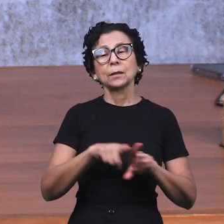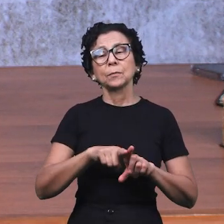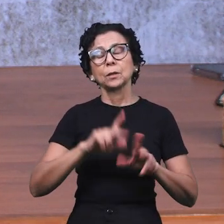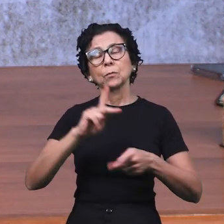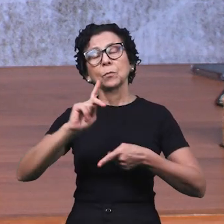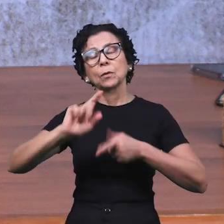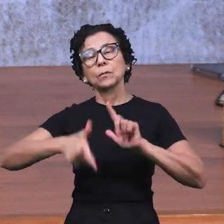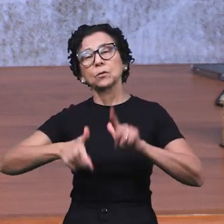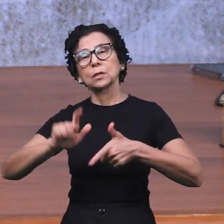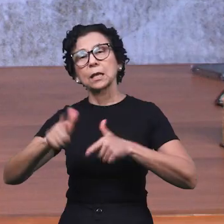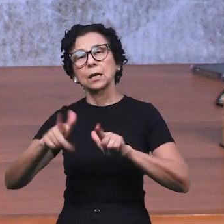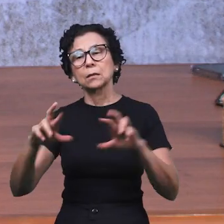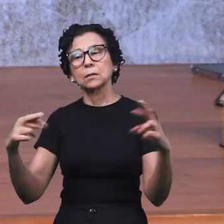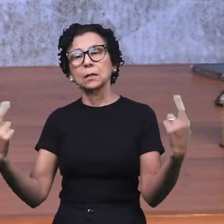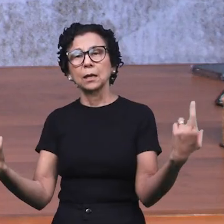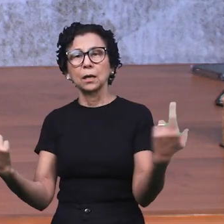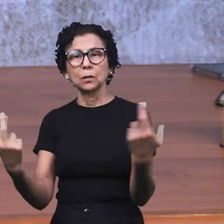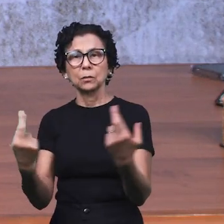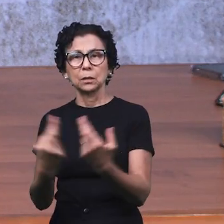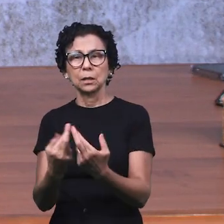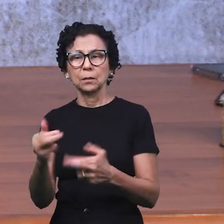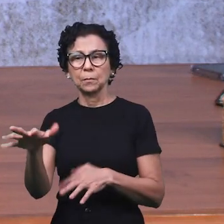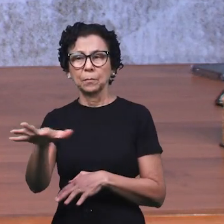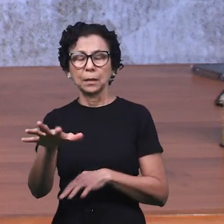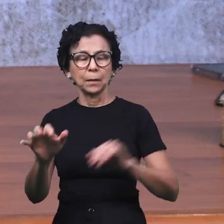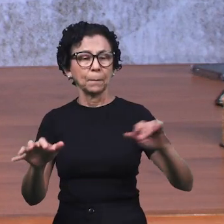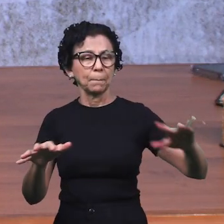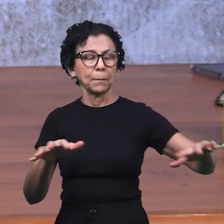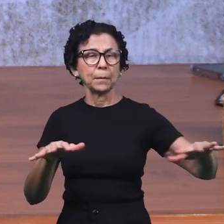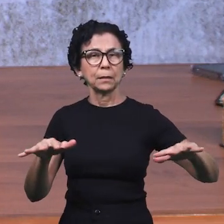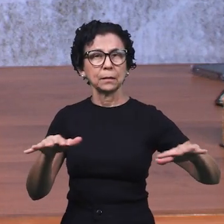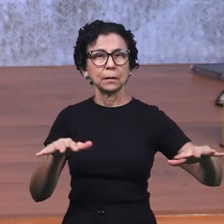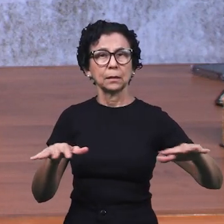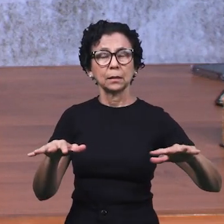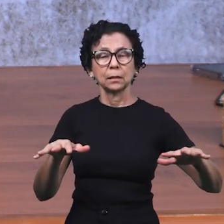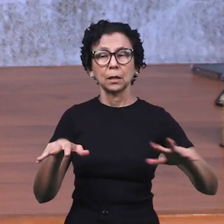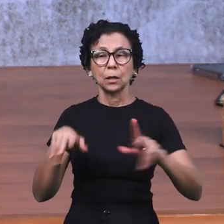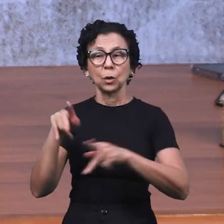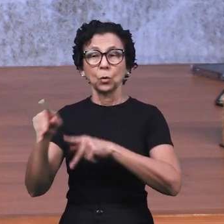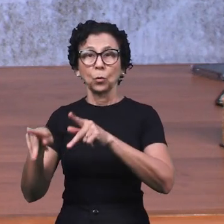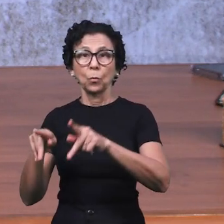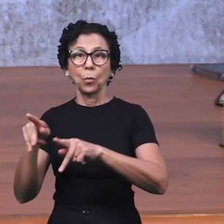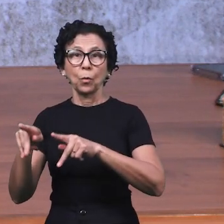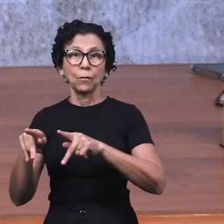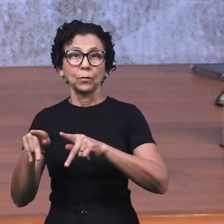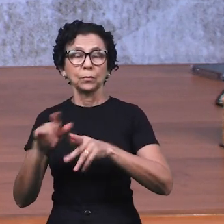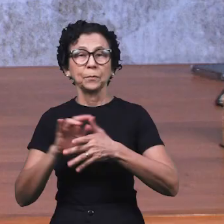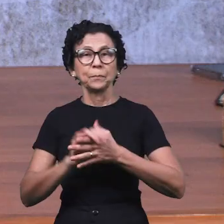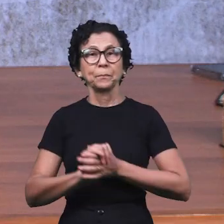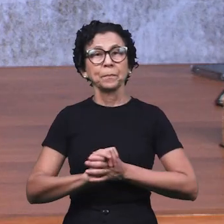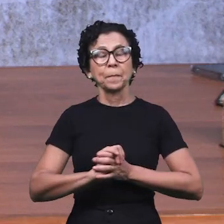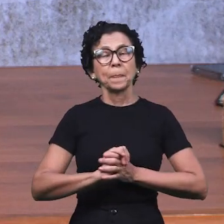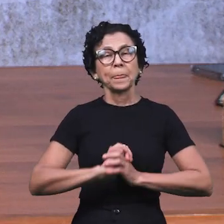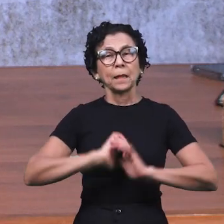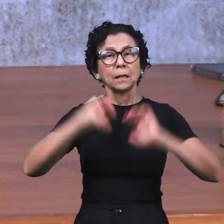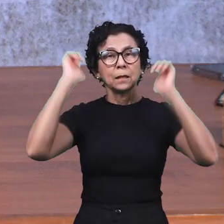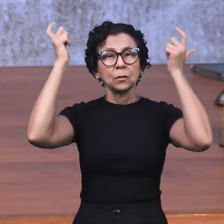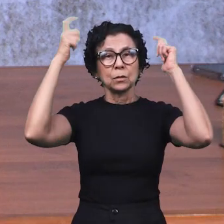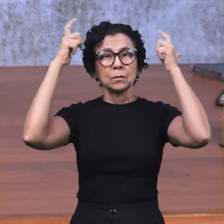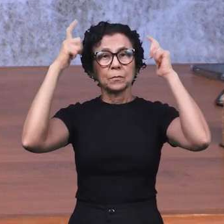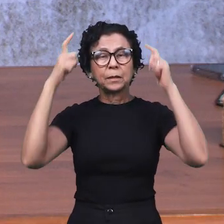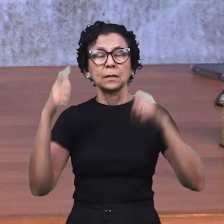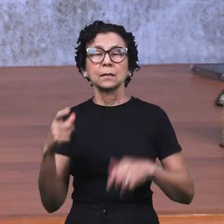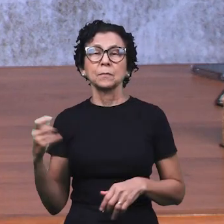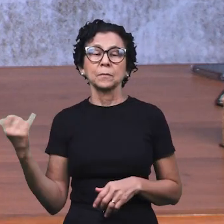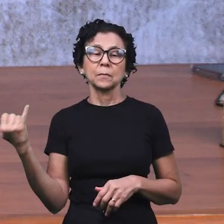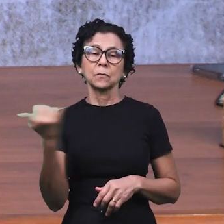congregaram e se puseram em campo em Mispá. Então o povo e os príncipes de Gileade disseram uns